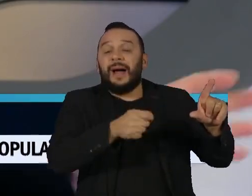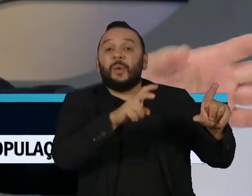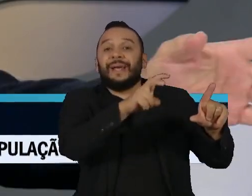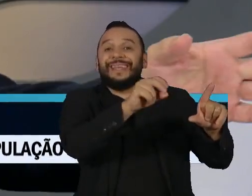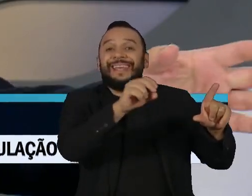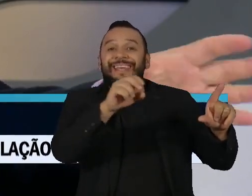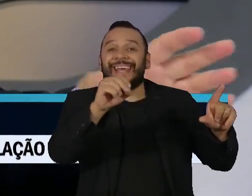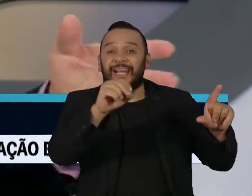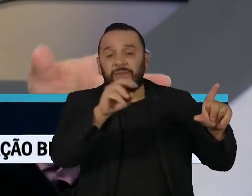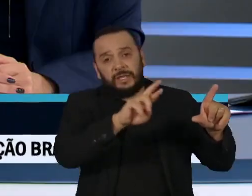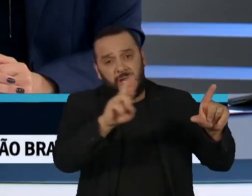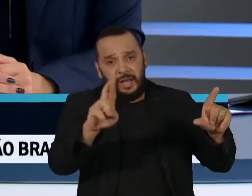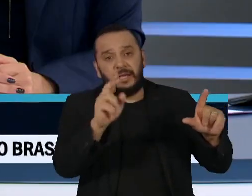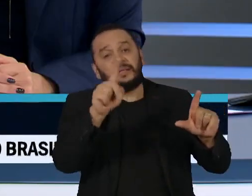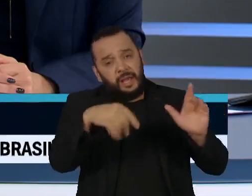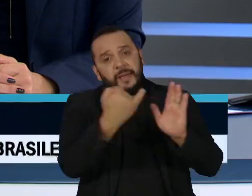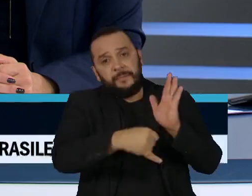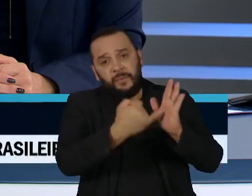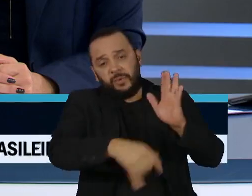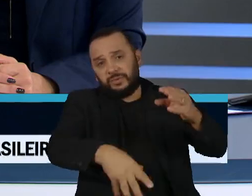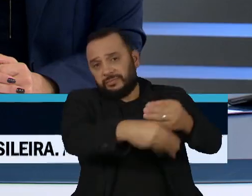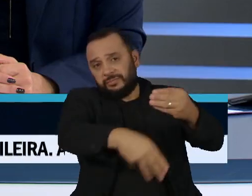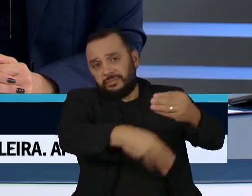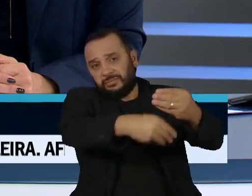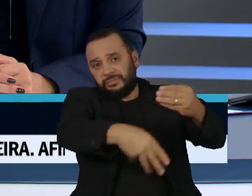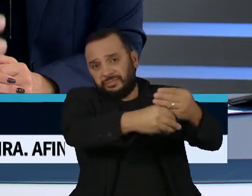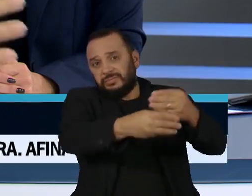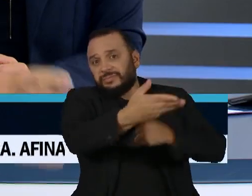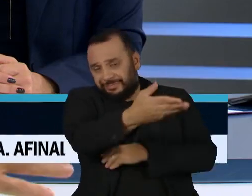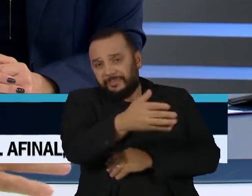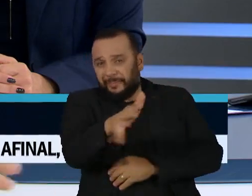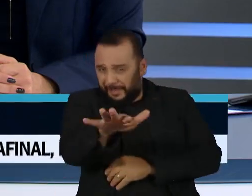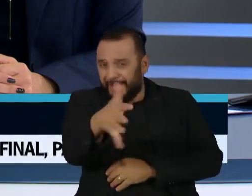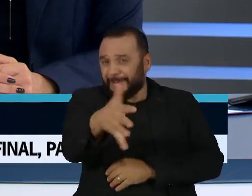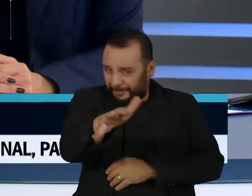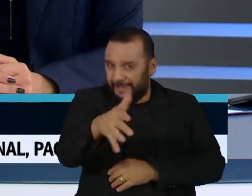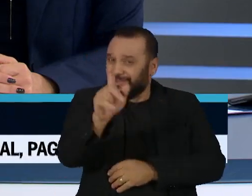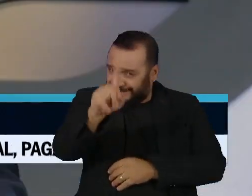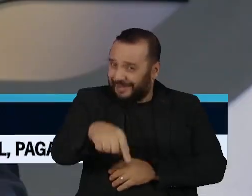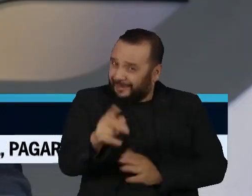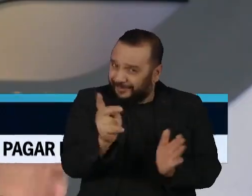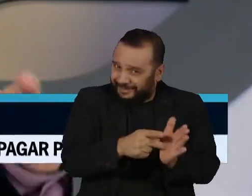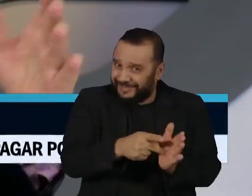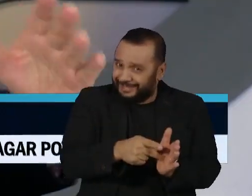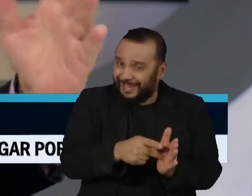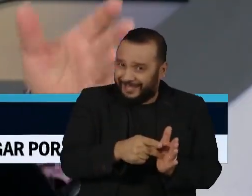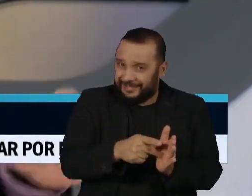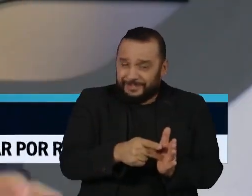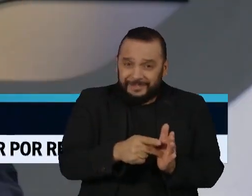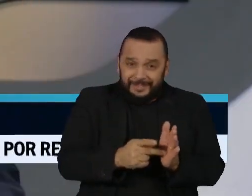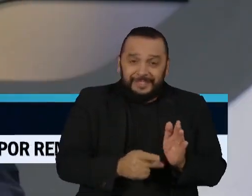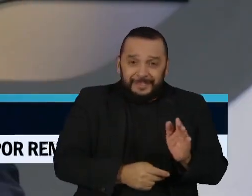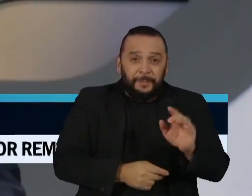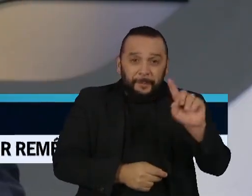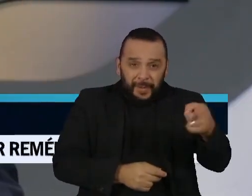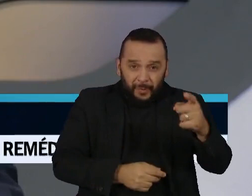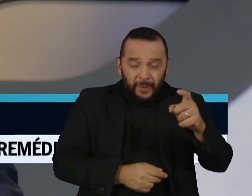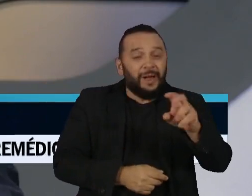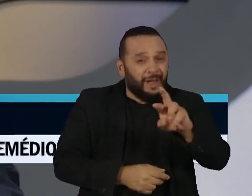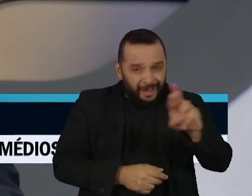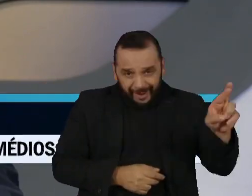impostos. Isso não é hipotético. Esses R$ 500 é mais ou menos a carga tributária num eletrodoméstico que custe